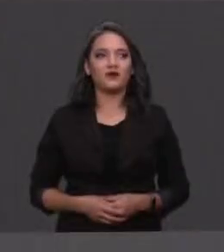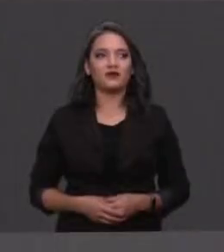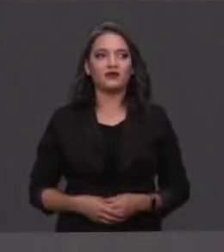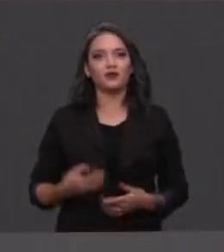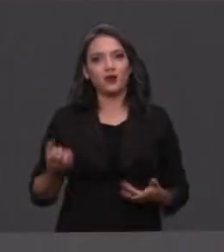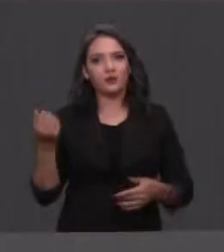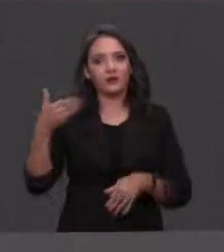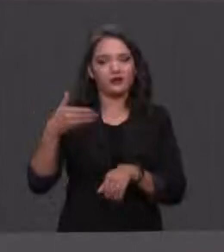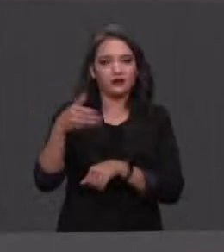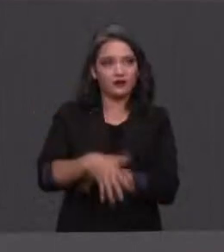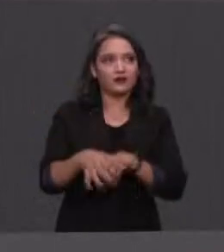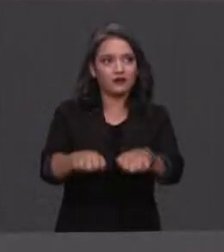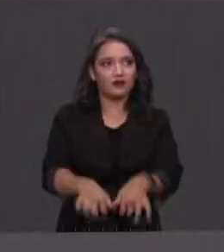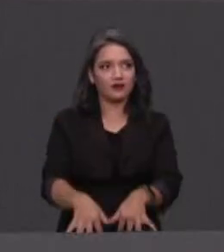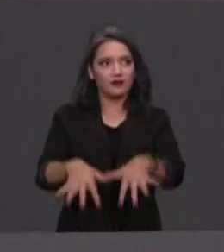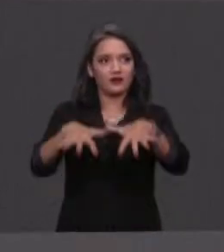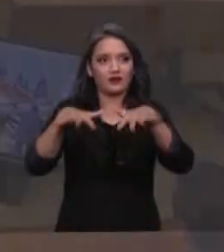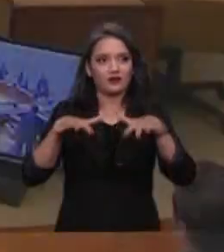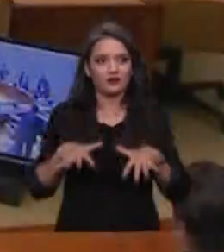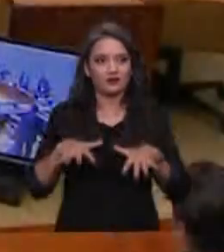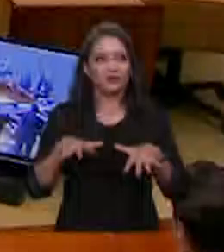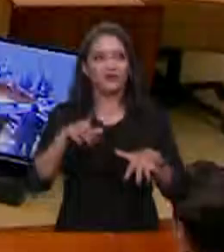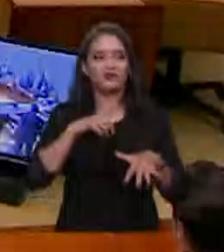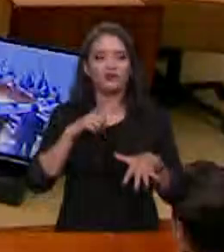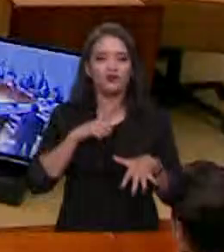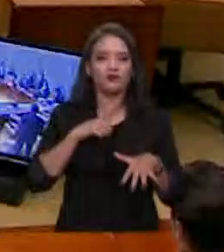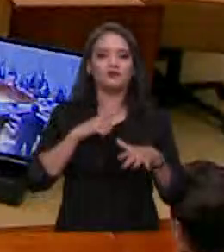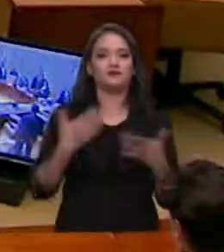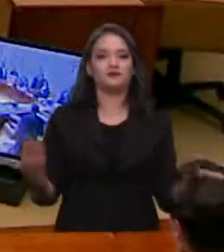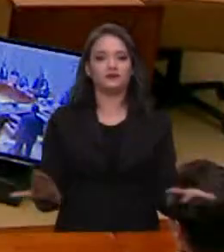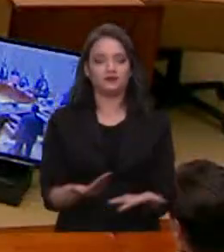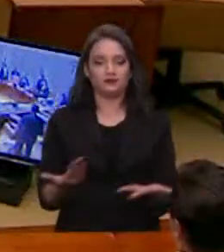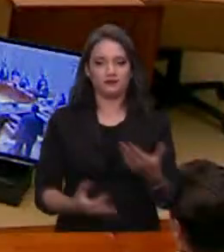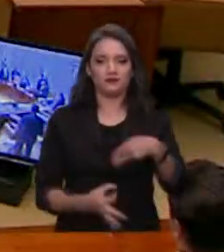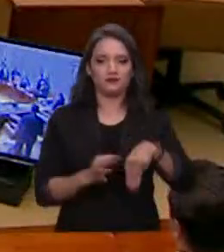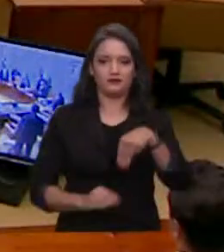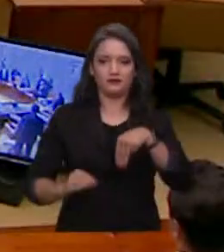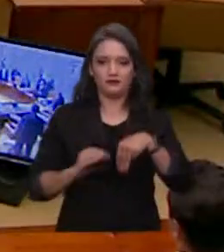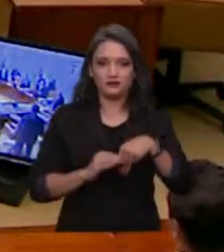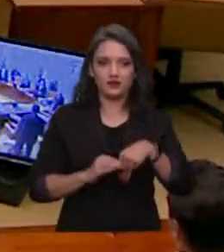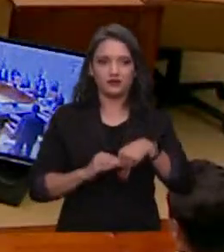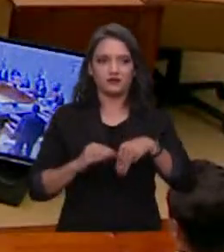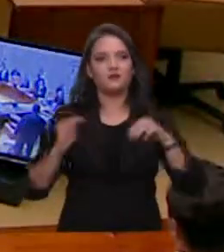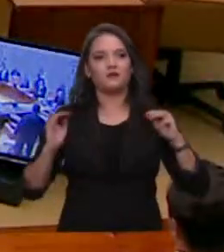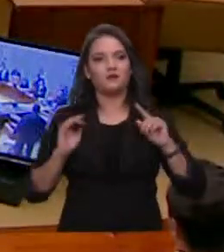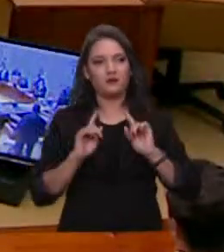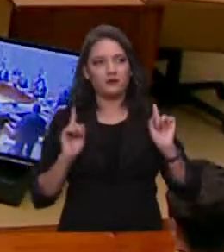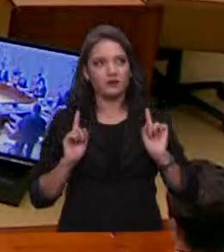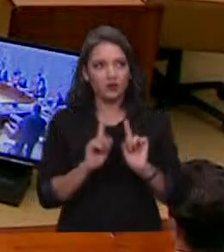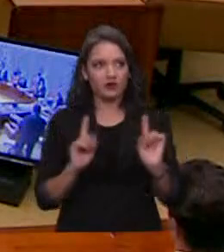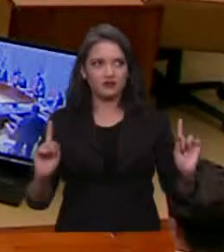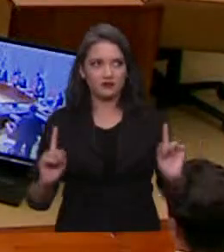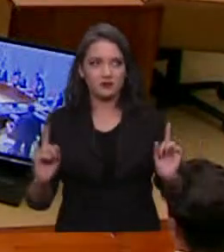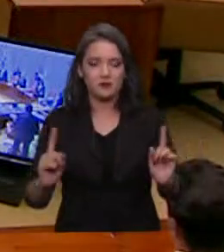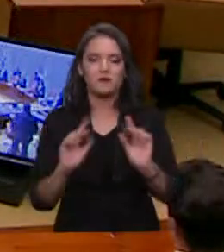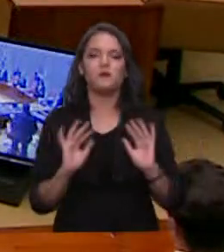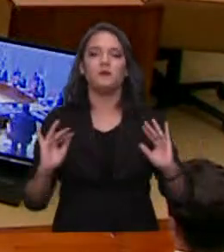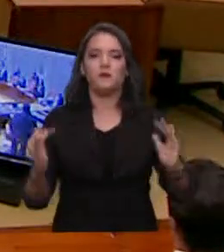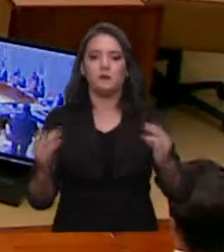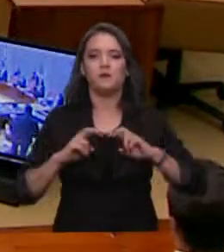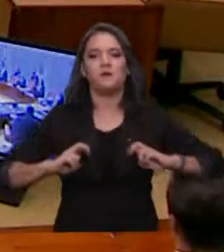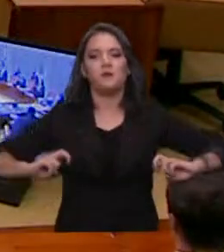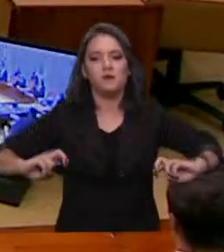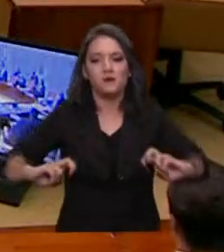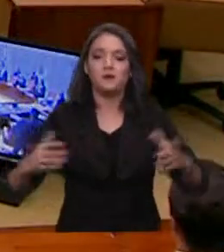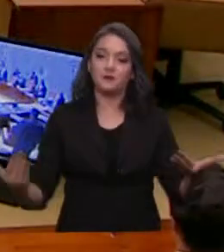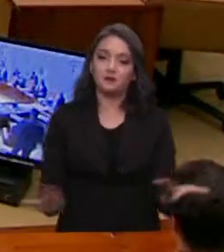Direto do plenário está de volta já com as imagens da entrada. Volta aos estúdios, Carlos Eduardo Cunha. Pela primeira vez hoje, já que se trata da primeira parte, início da sessão